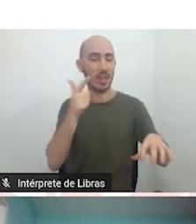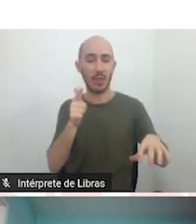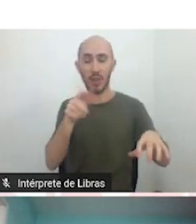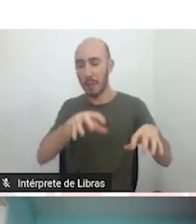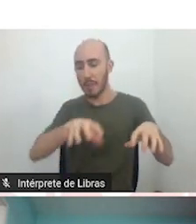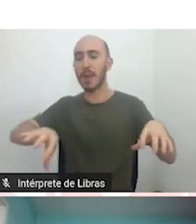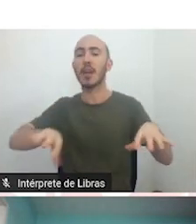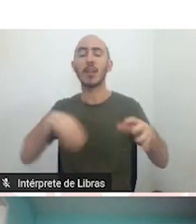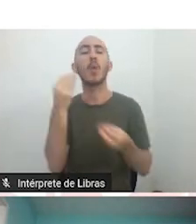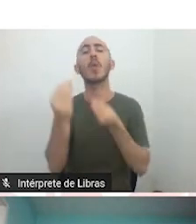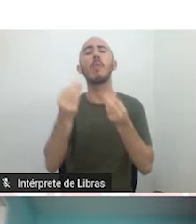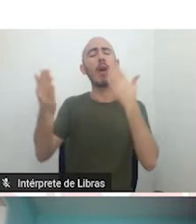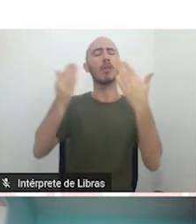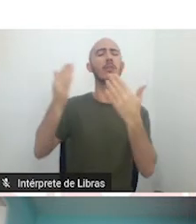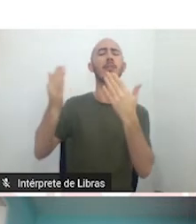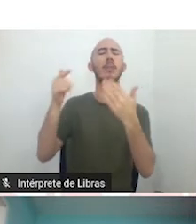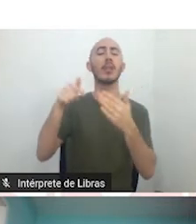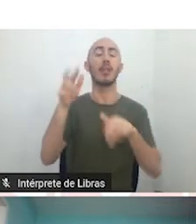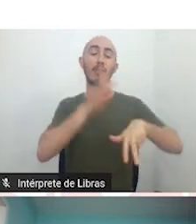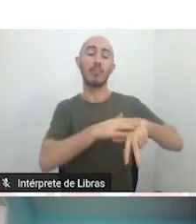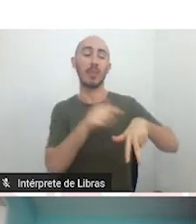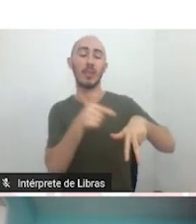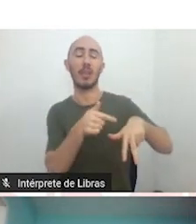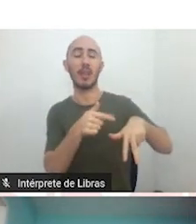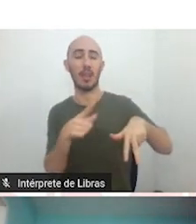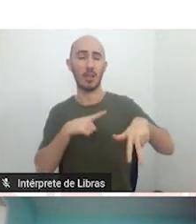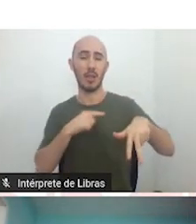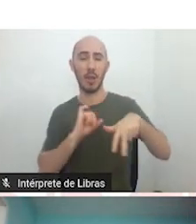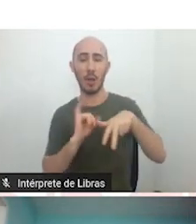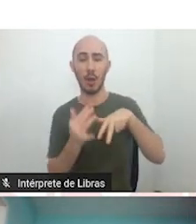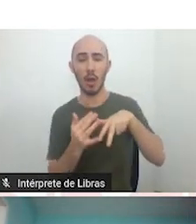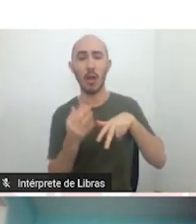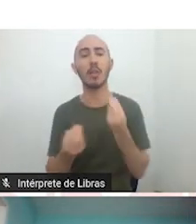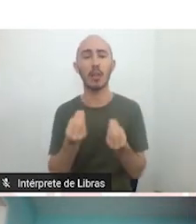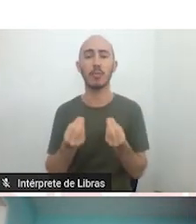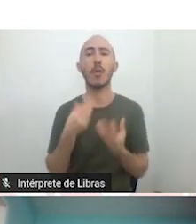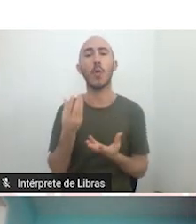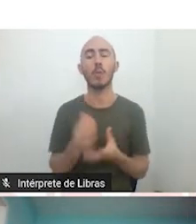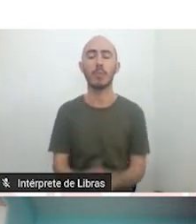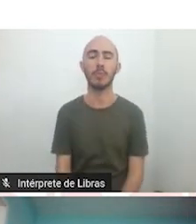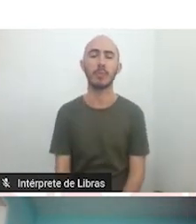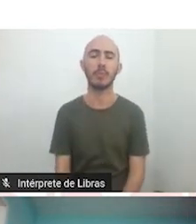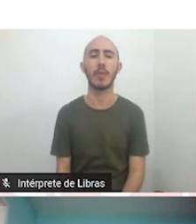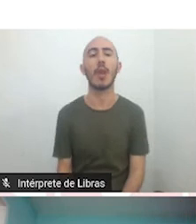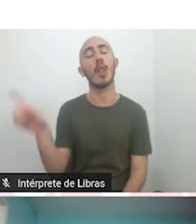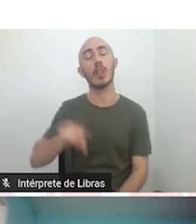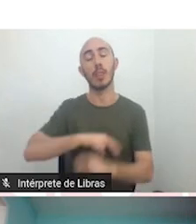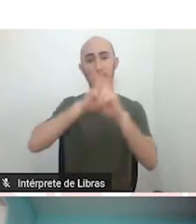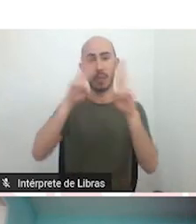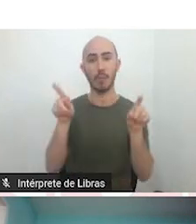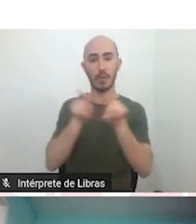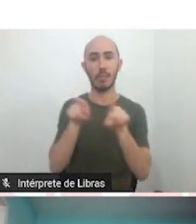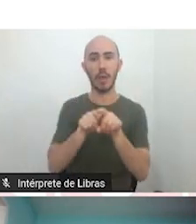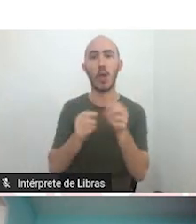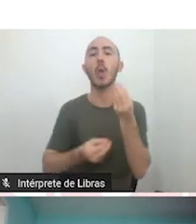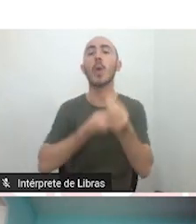que ele tem coronavírus? Vou botar ele para o setor de Covid, já triar ele para lá. A gente vai conversar também sobre as definições. O médico